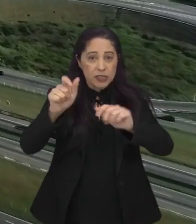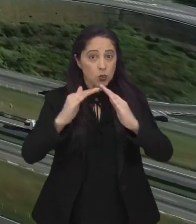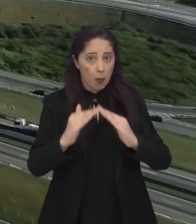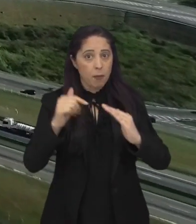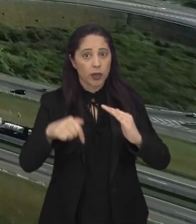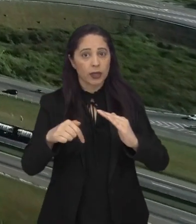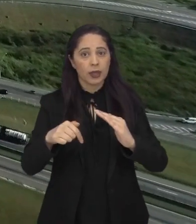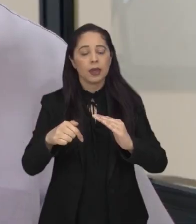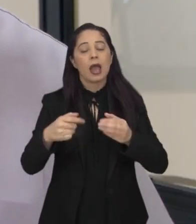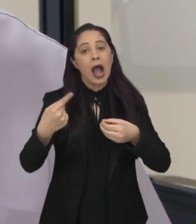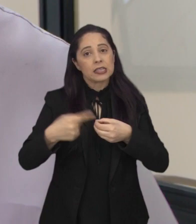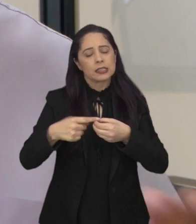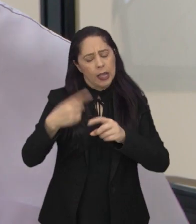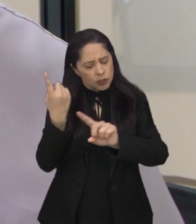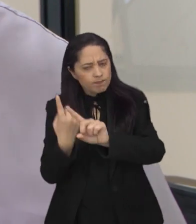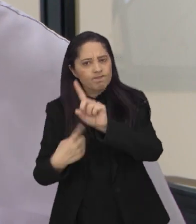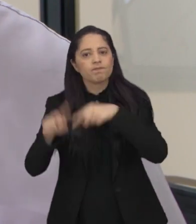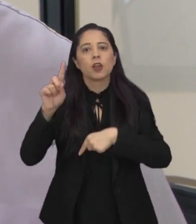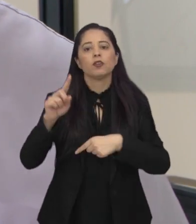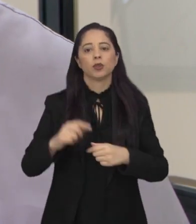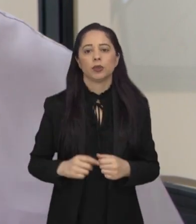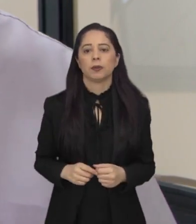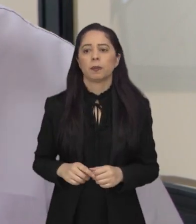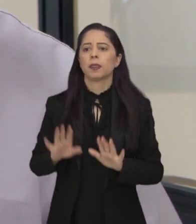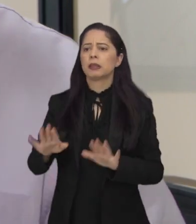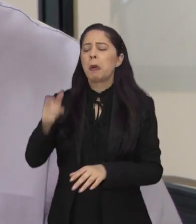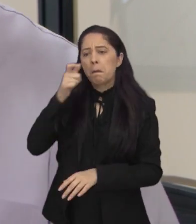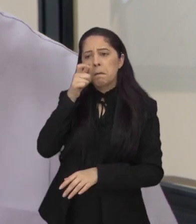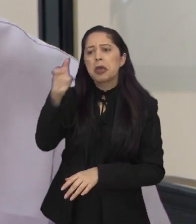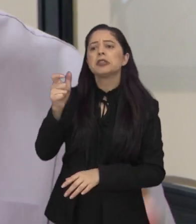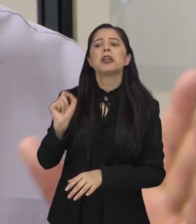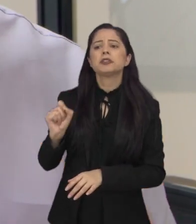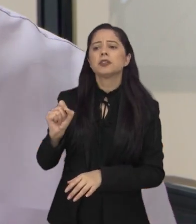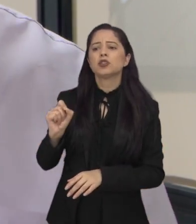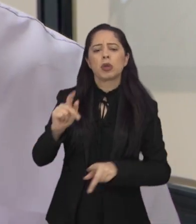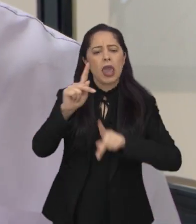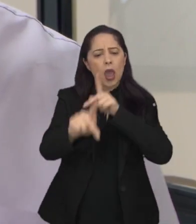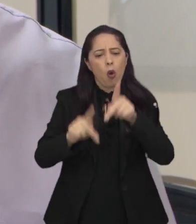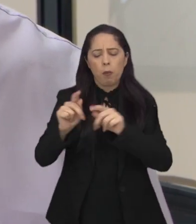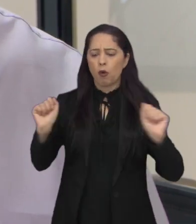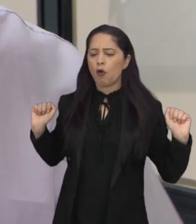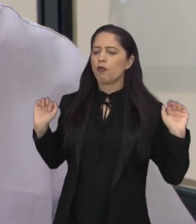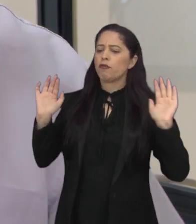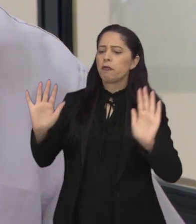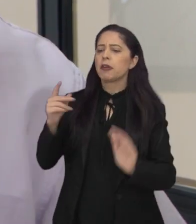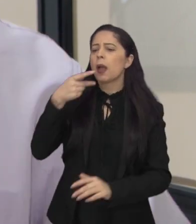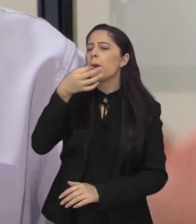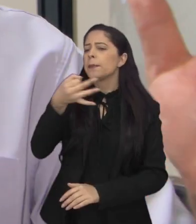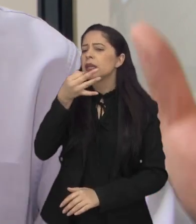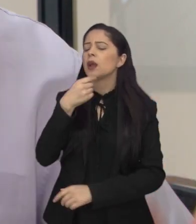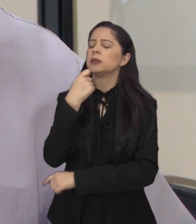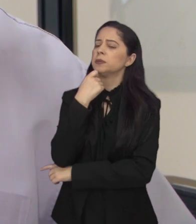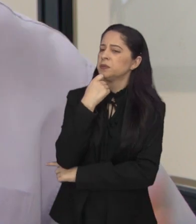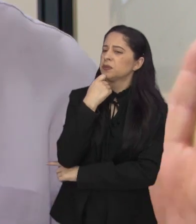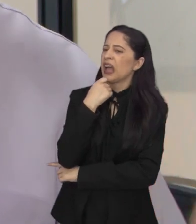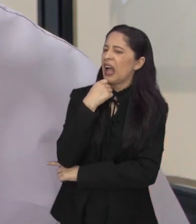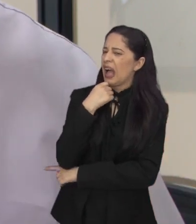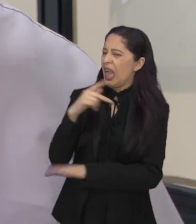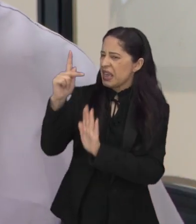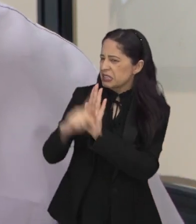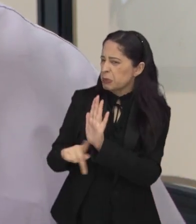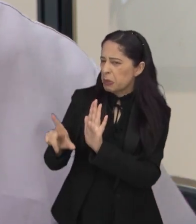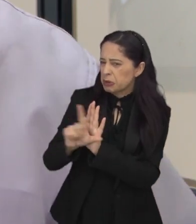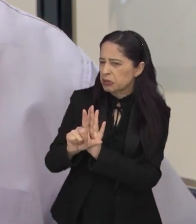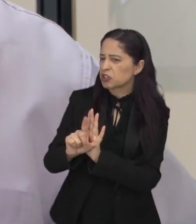se desenvolvendo. Então é importante que ela participe porque de repente está sendo proposto alguma coisa que ela fala, não, mas isso aí